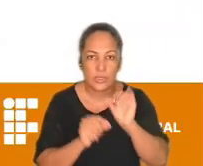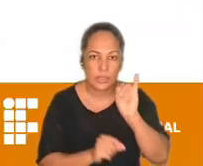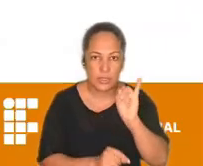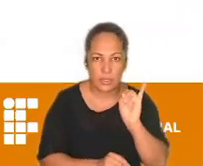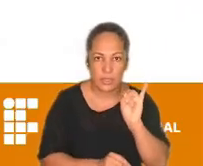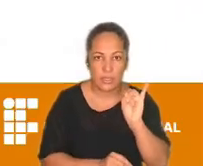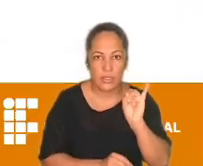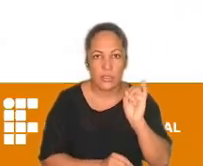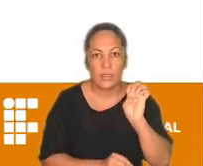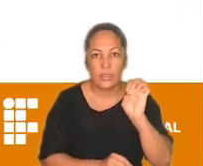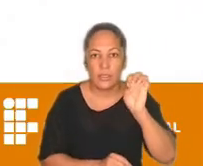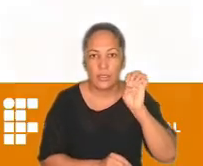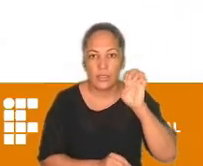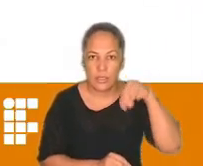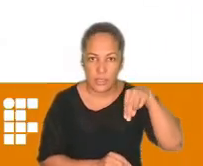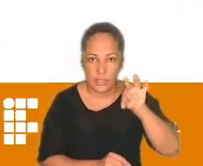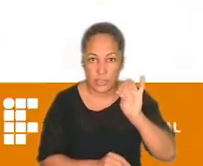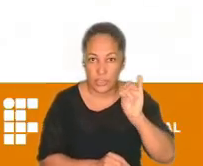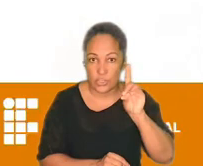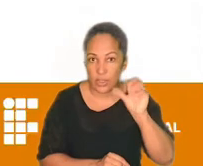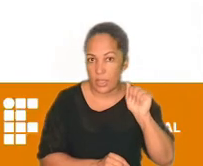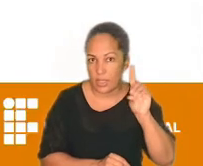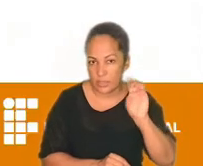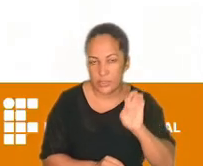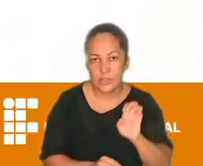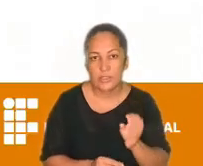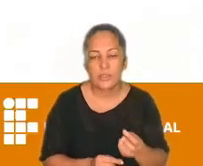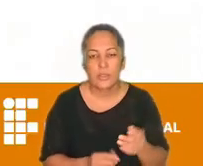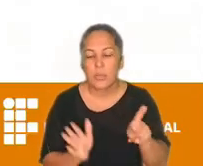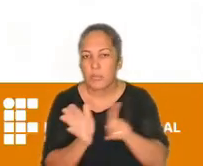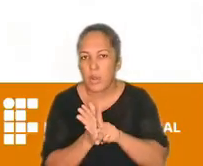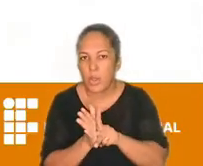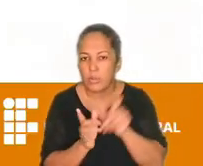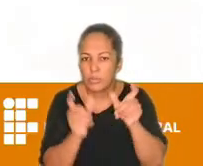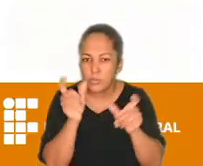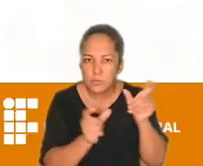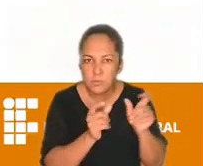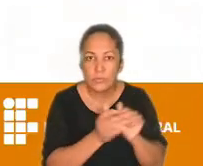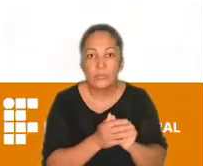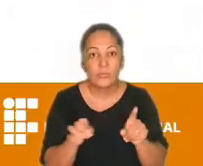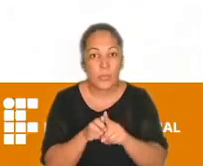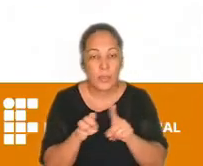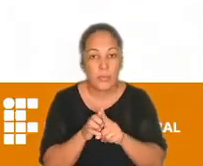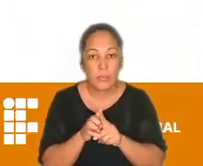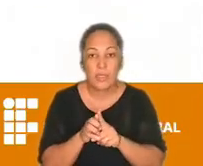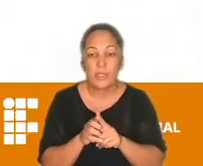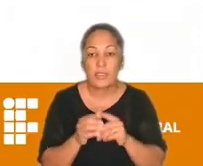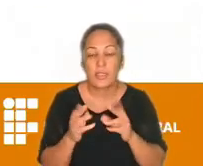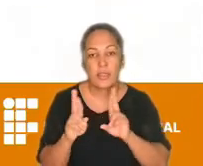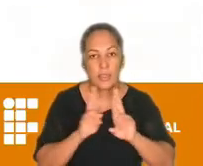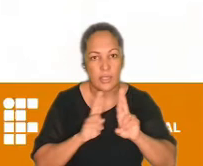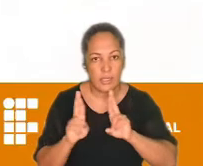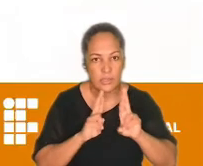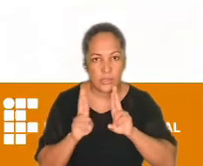cada atributo possui um tipo de dado específico. Tá? Esse tipo de dado é relacionado ao